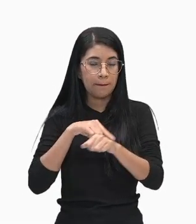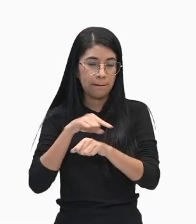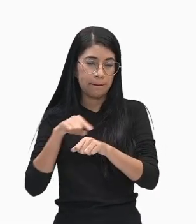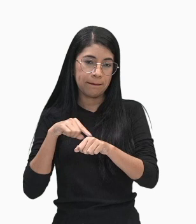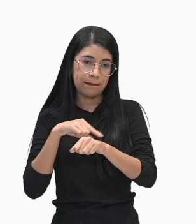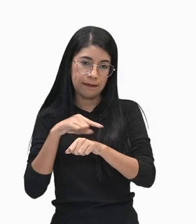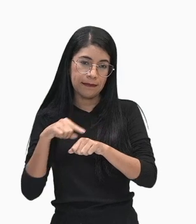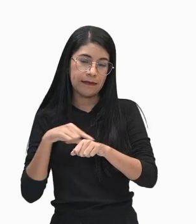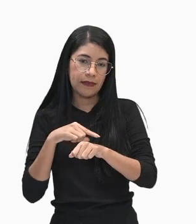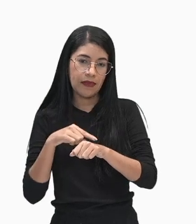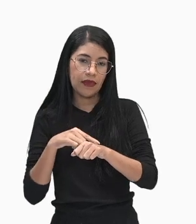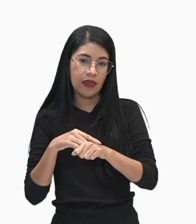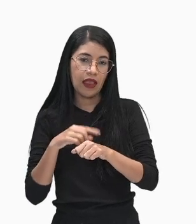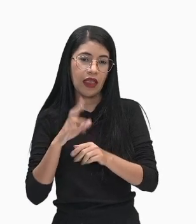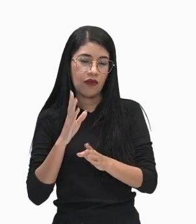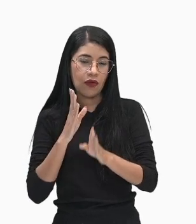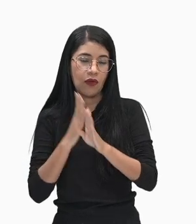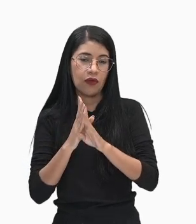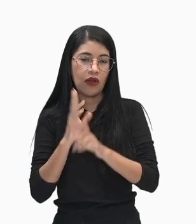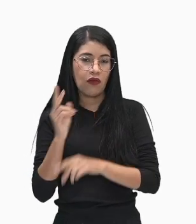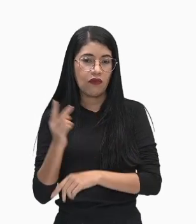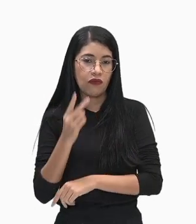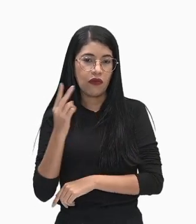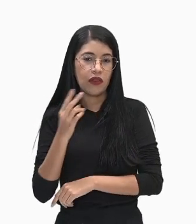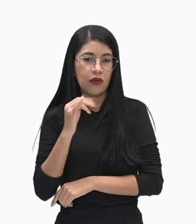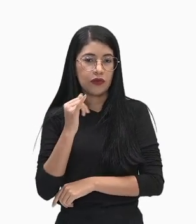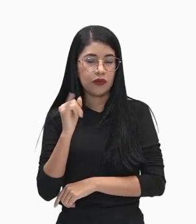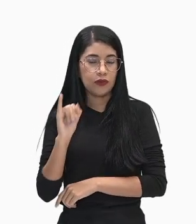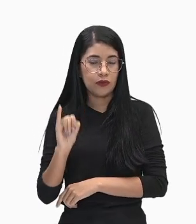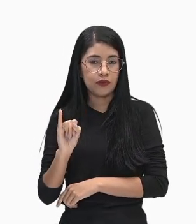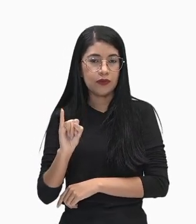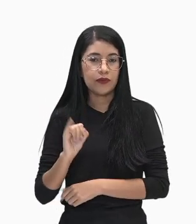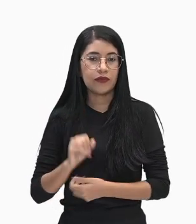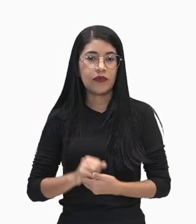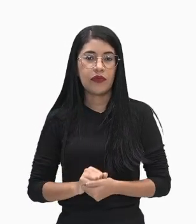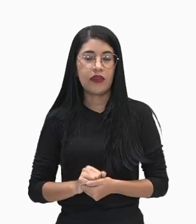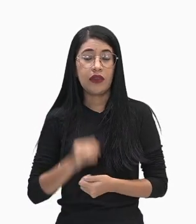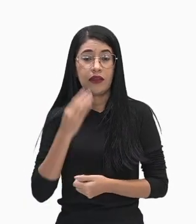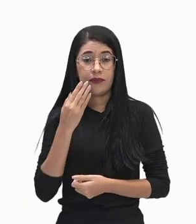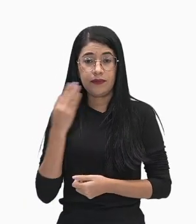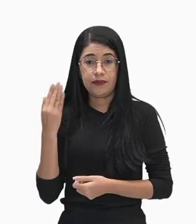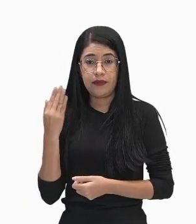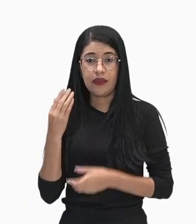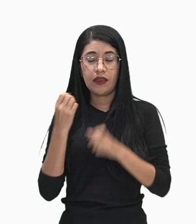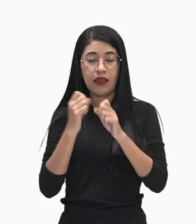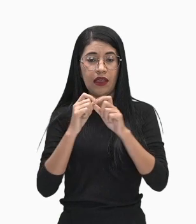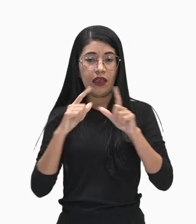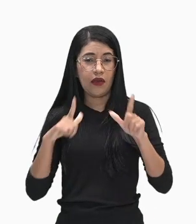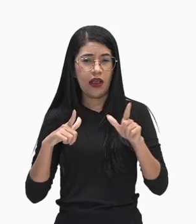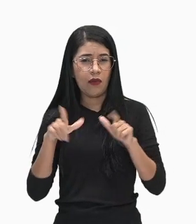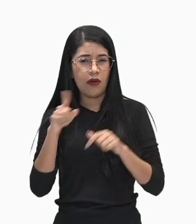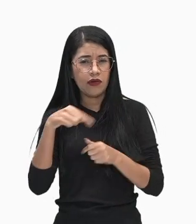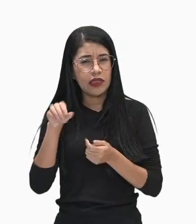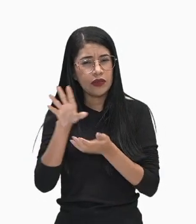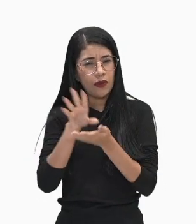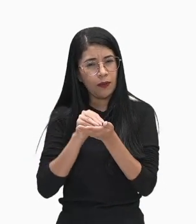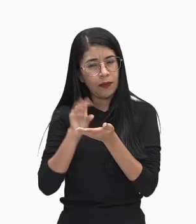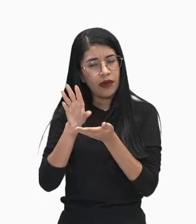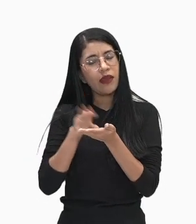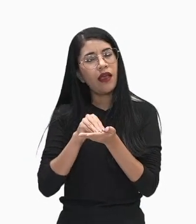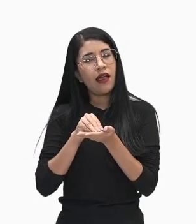dar a intensidade da corrente elétrica. E está aqui a equação, pessoal, para você anotar aí, para você